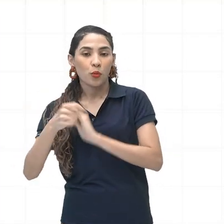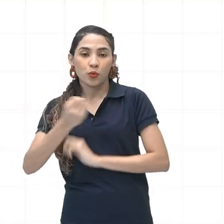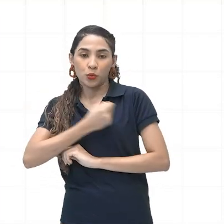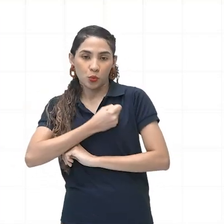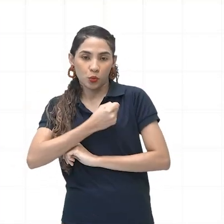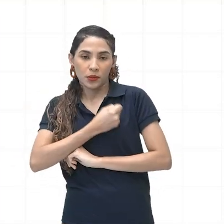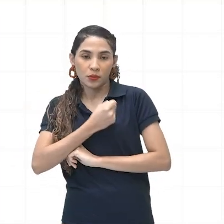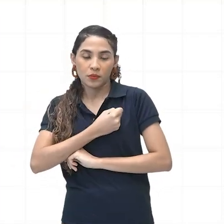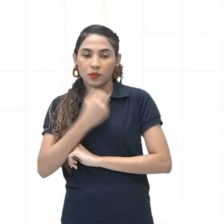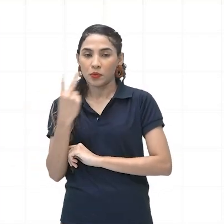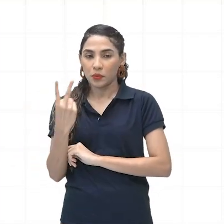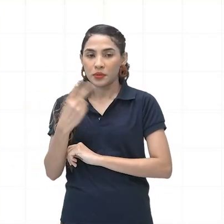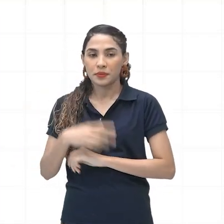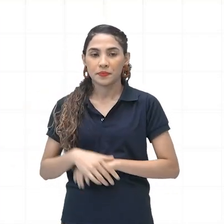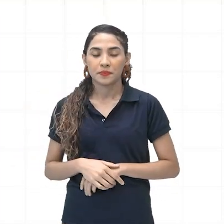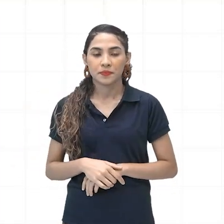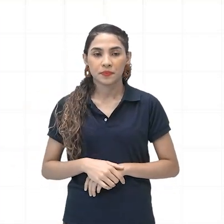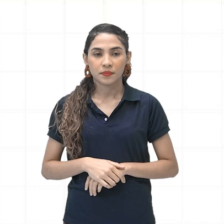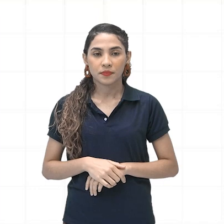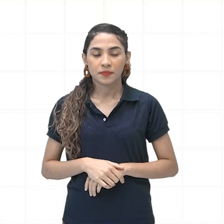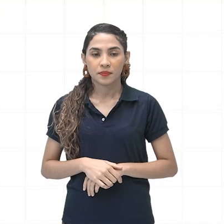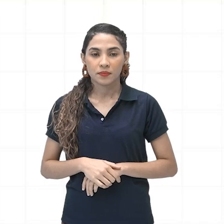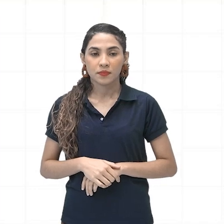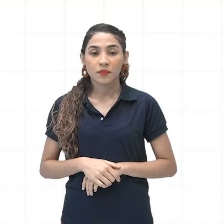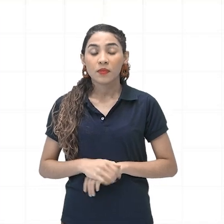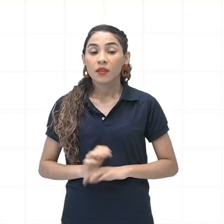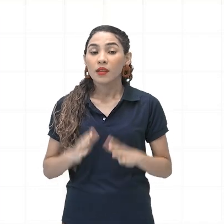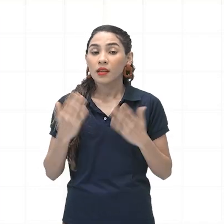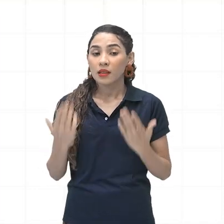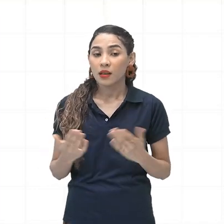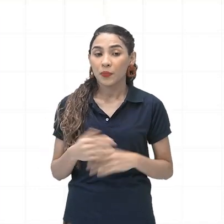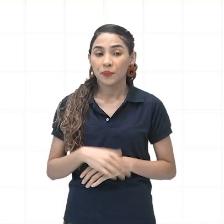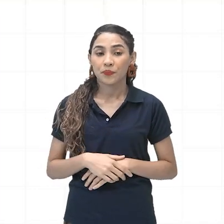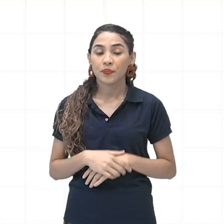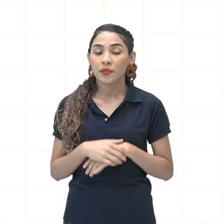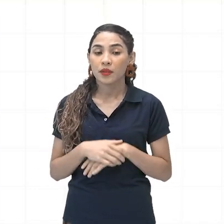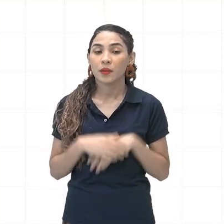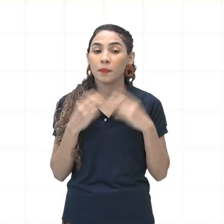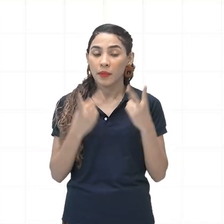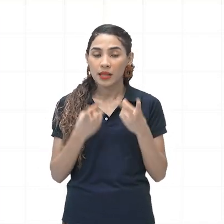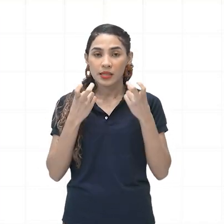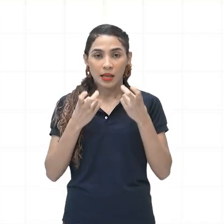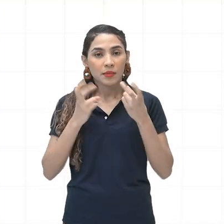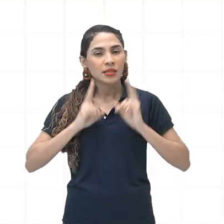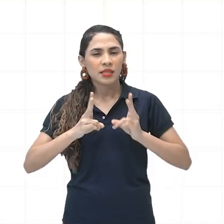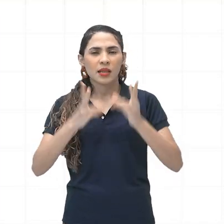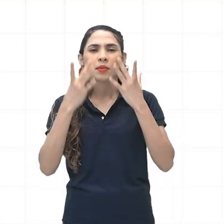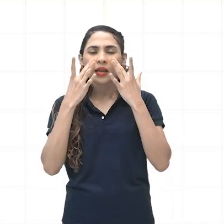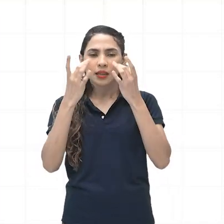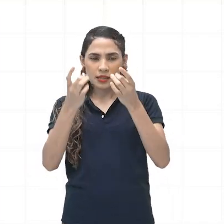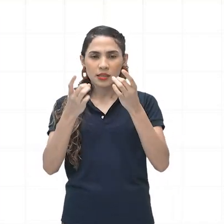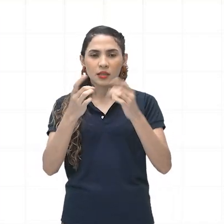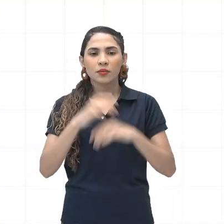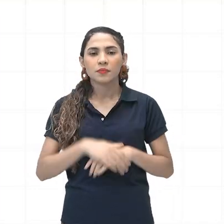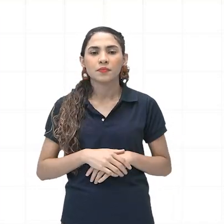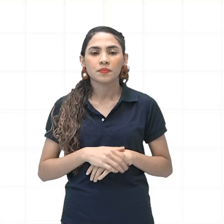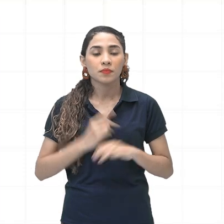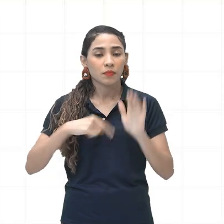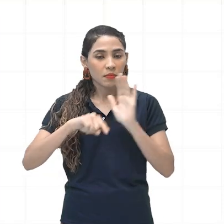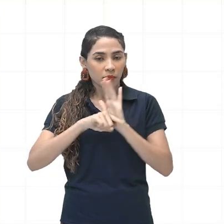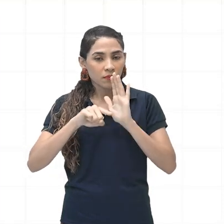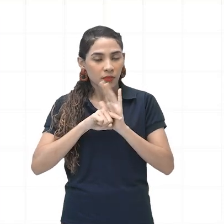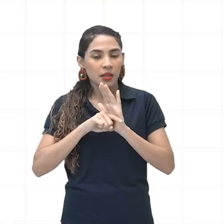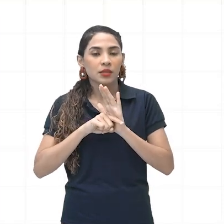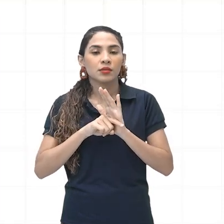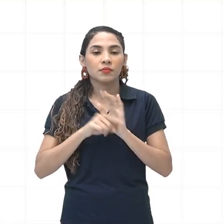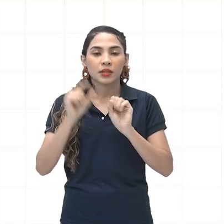do próprio expoente aqui inicial. Então, verifique aí, né, quando tiver expoentes